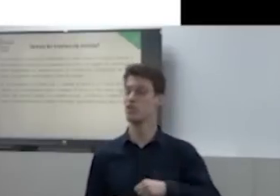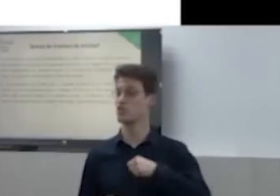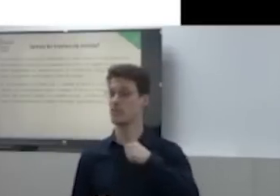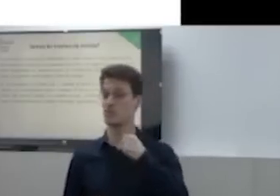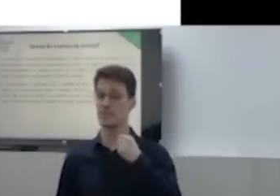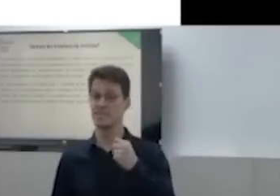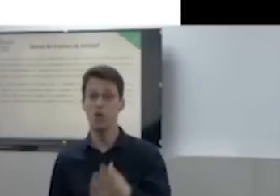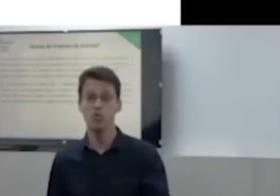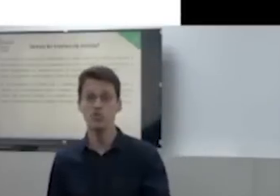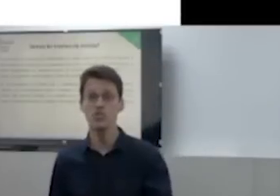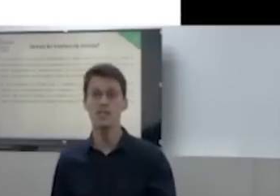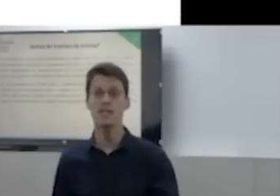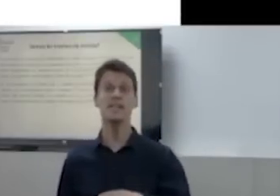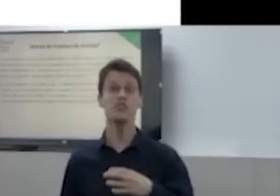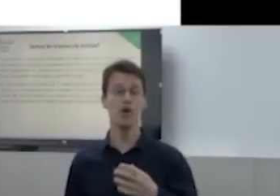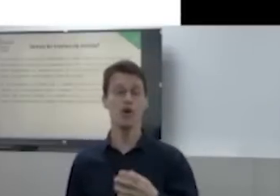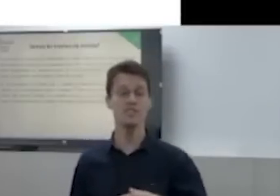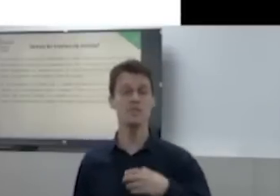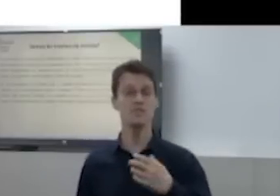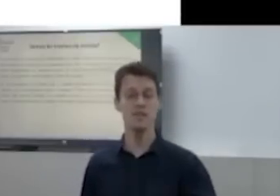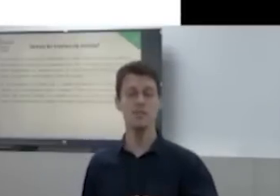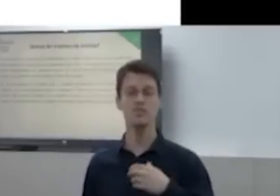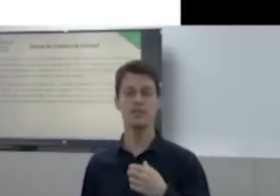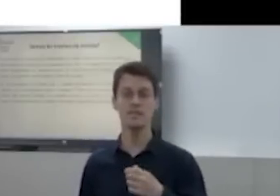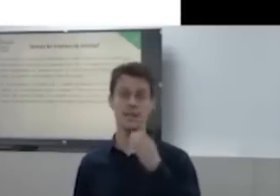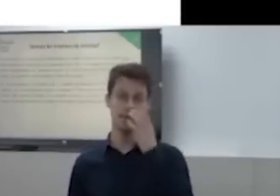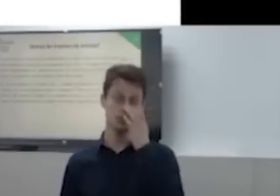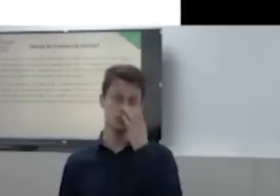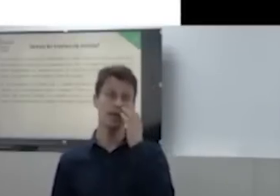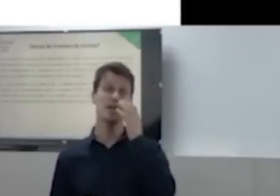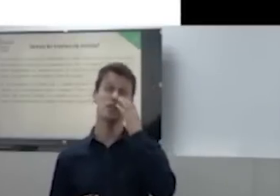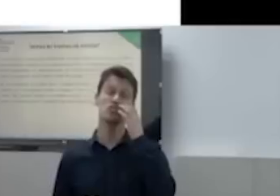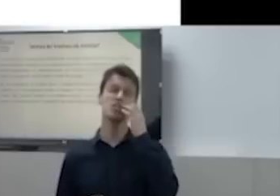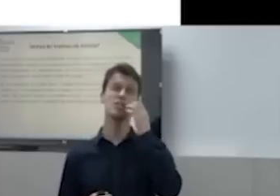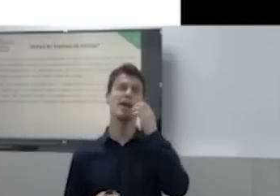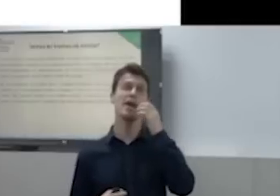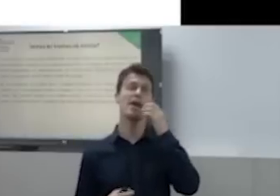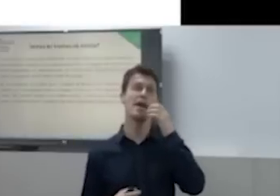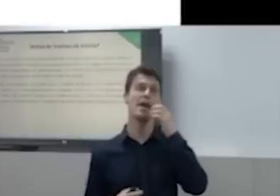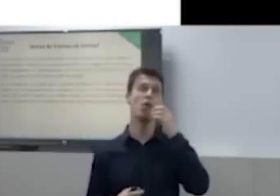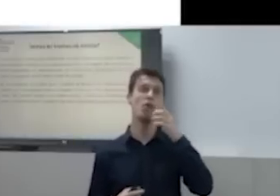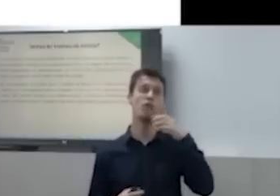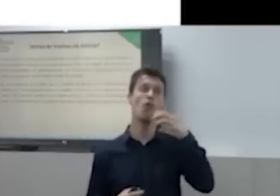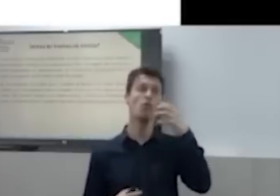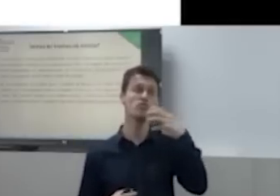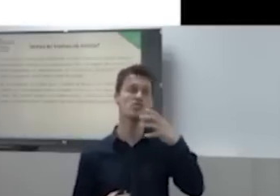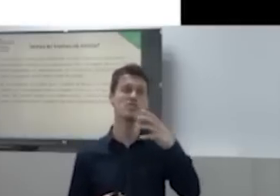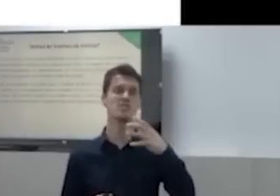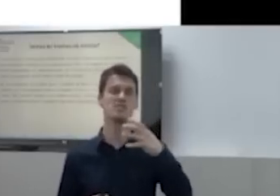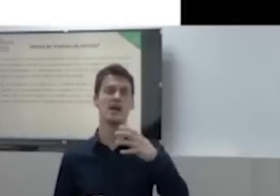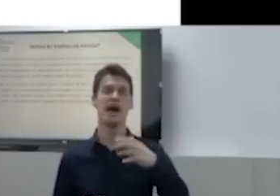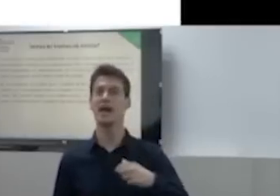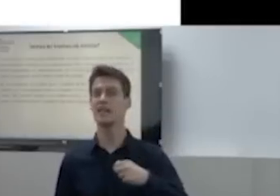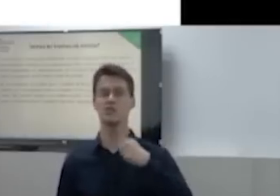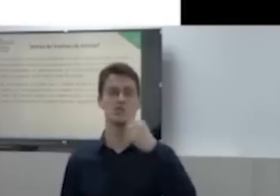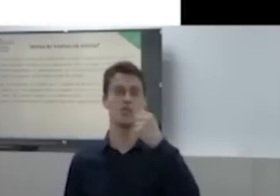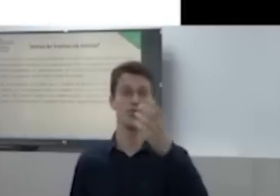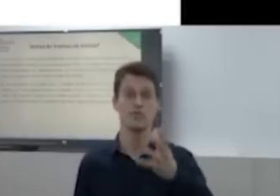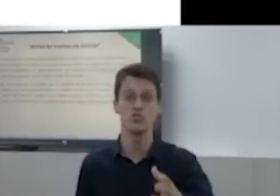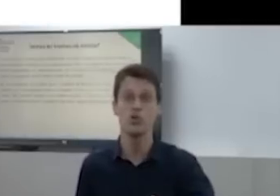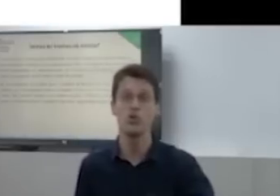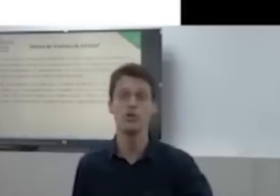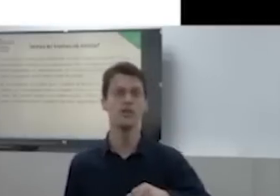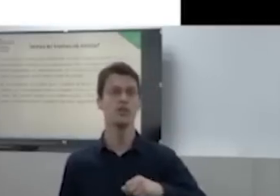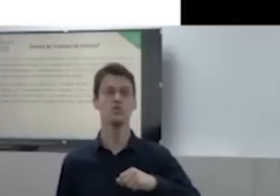seu corpo, sobre a sua saúde, e nós precisamos fazer a leitura de fontes,